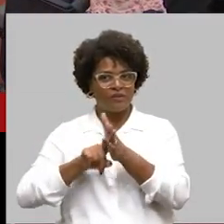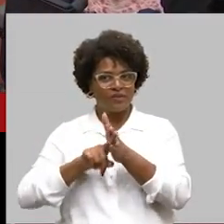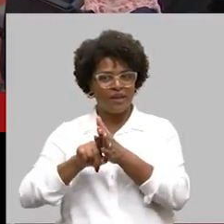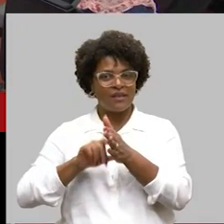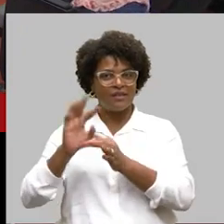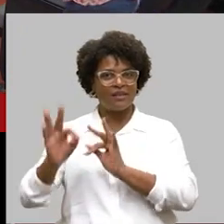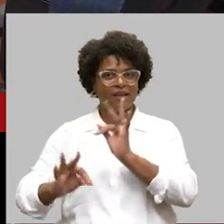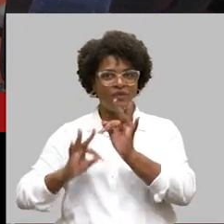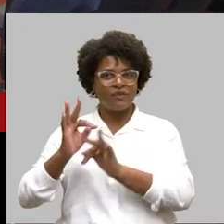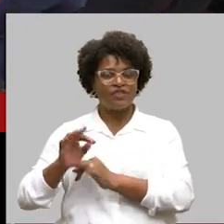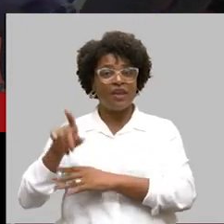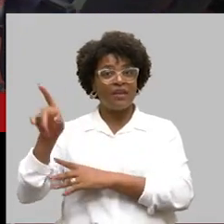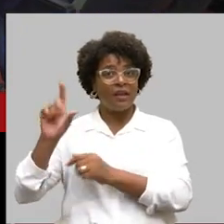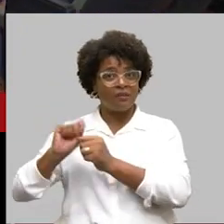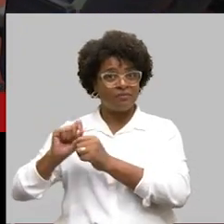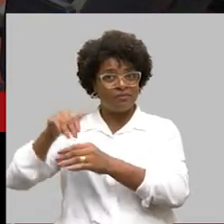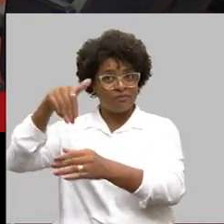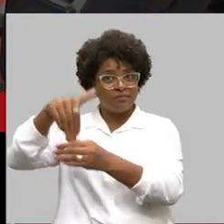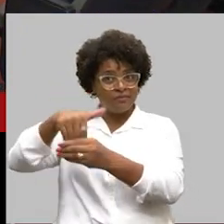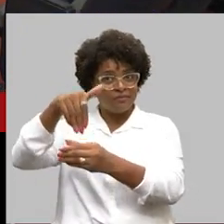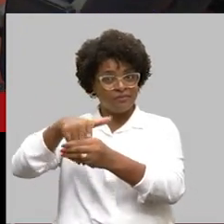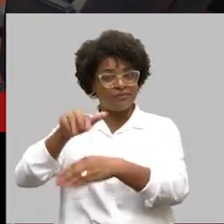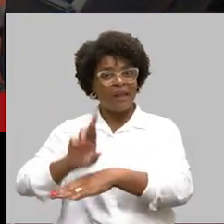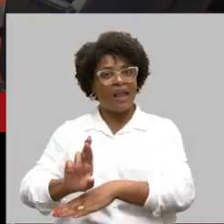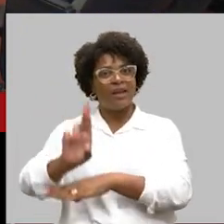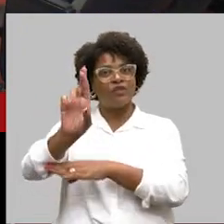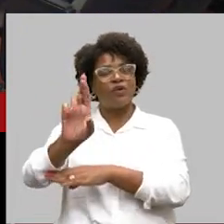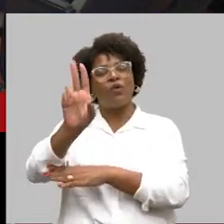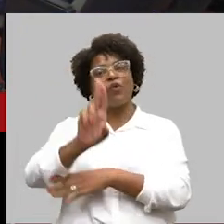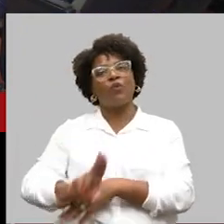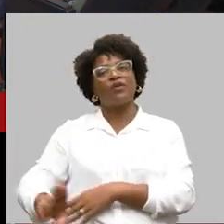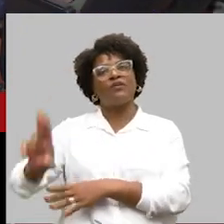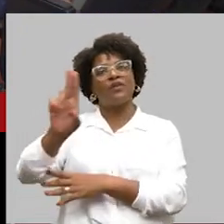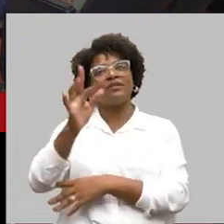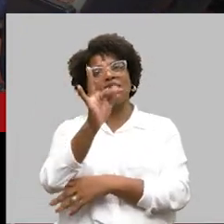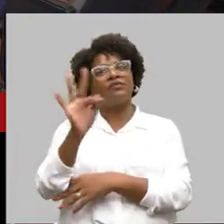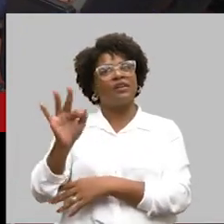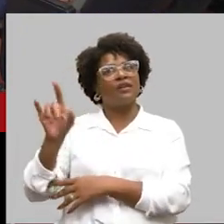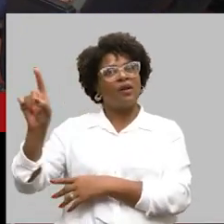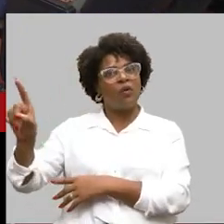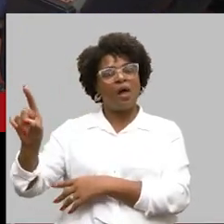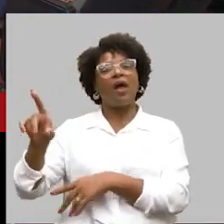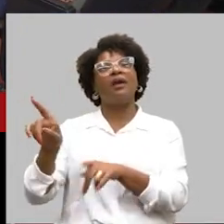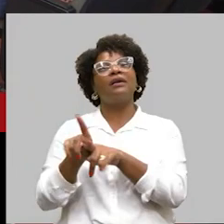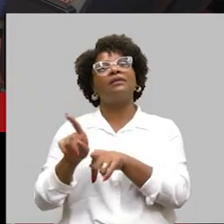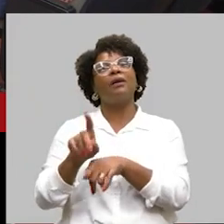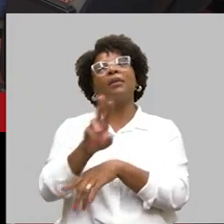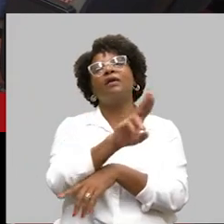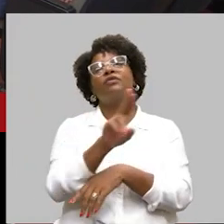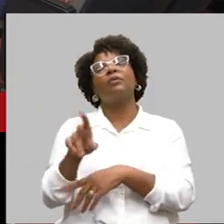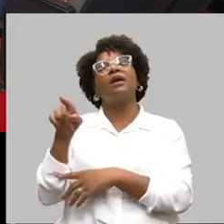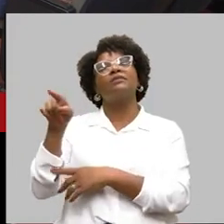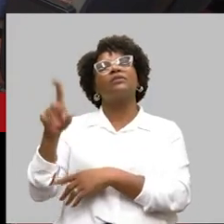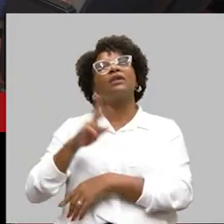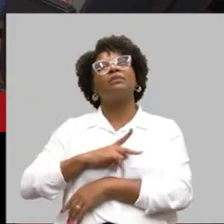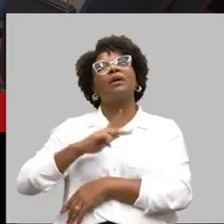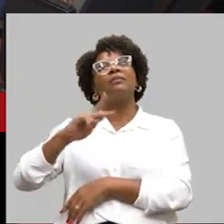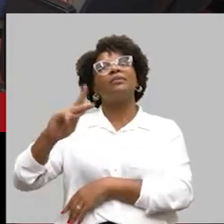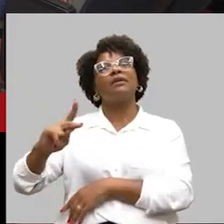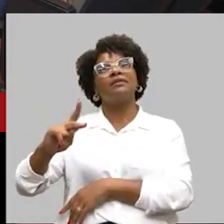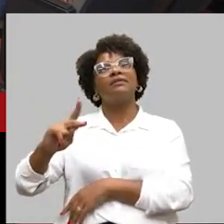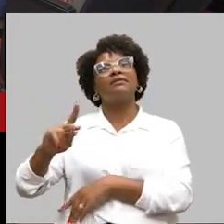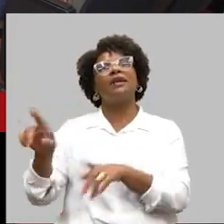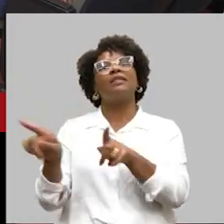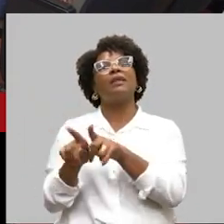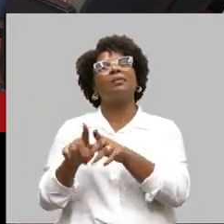para reitor da Universidade Federal dos Vales de equit Mucuri e a sua nomeação para o cargo Quero convidar os deputados federais